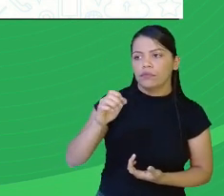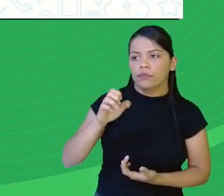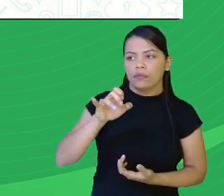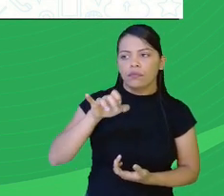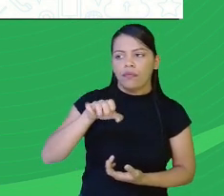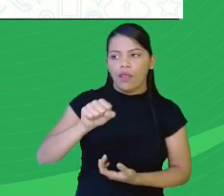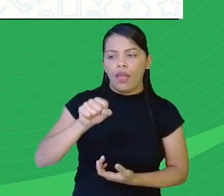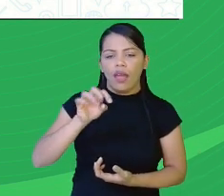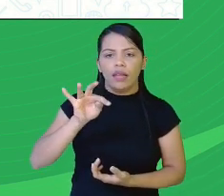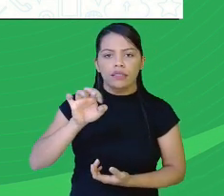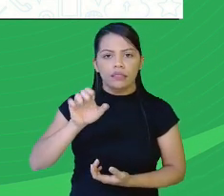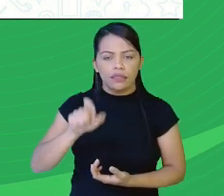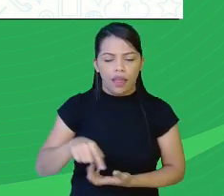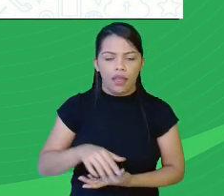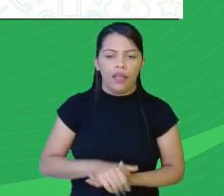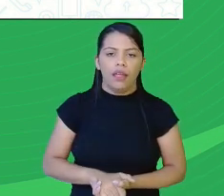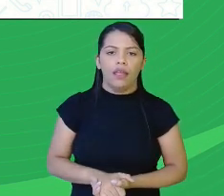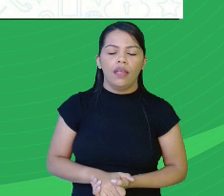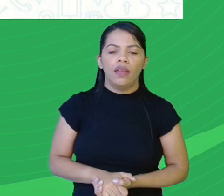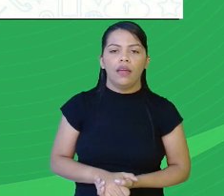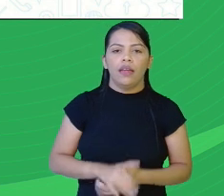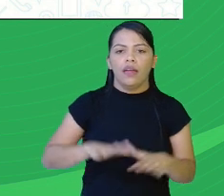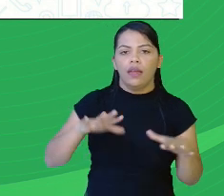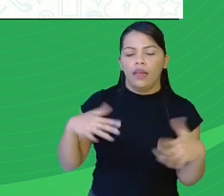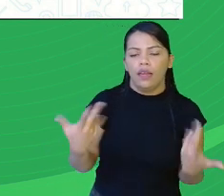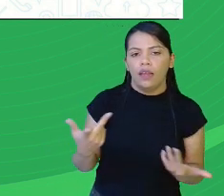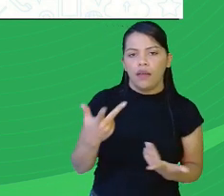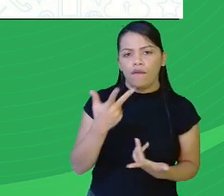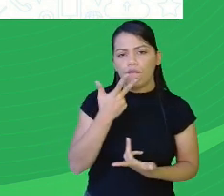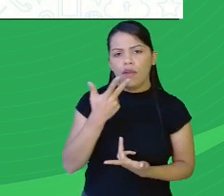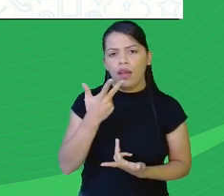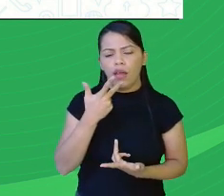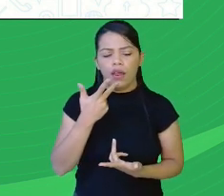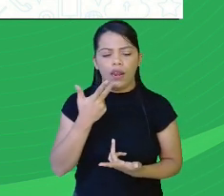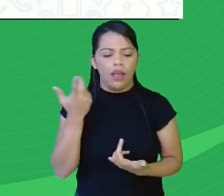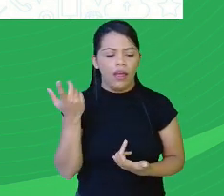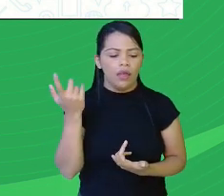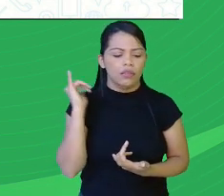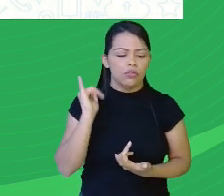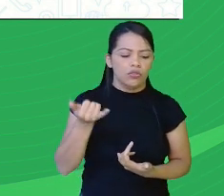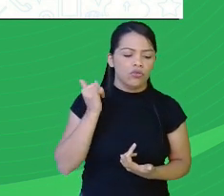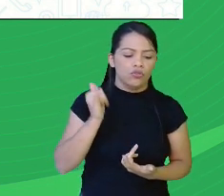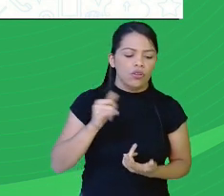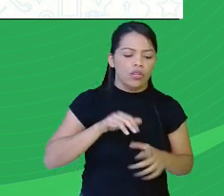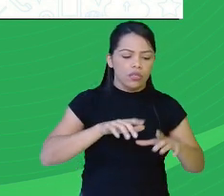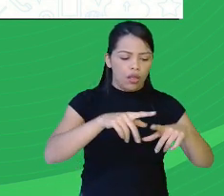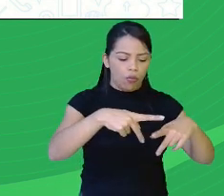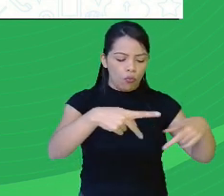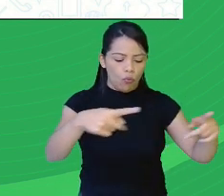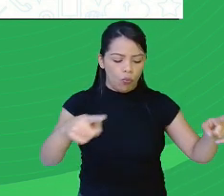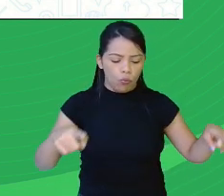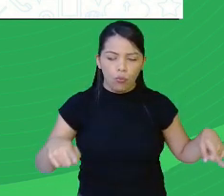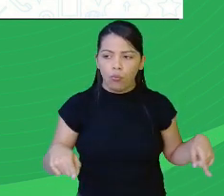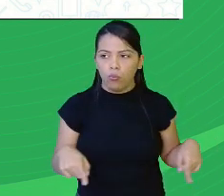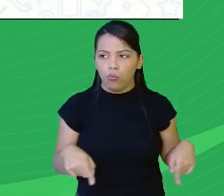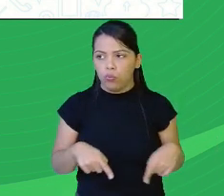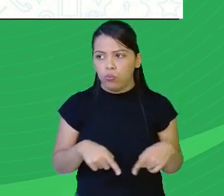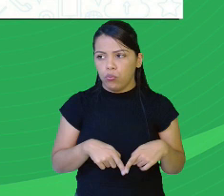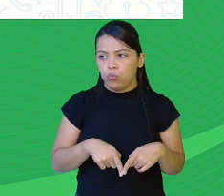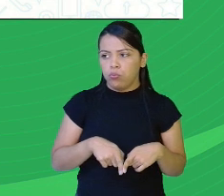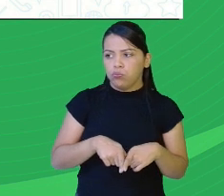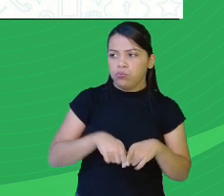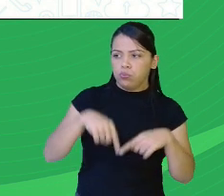que estavam duas crianças patinando num lago congelado. Era uma tarde nublada